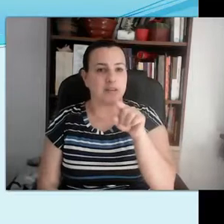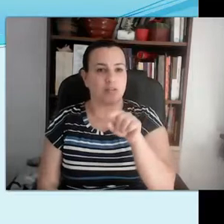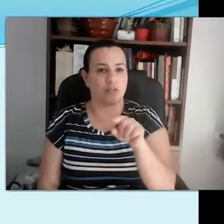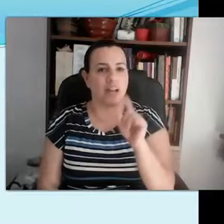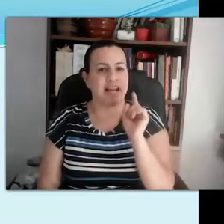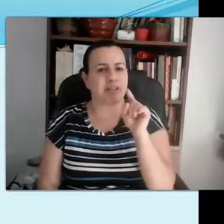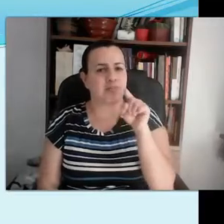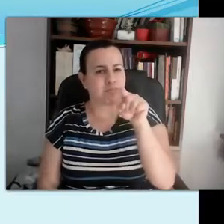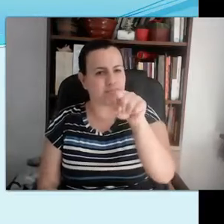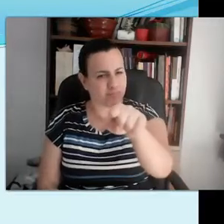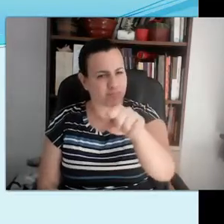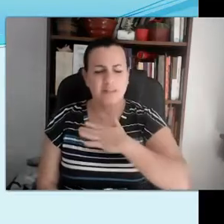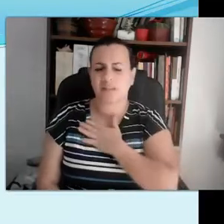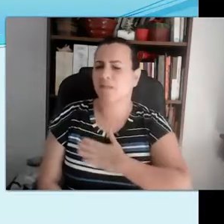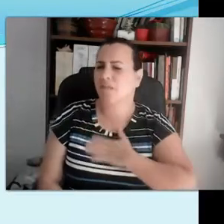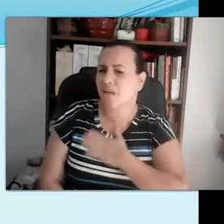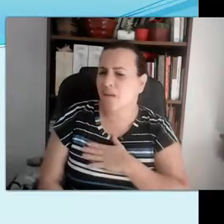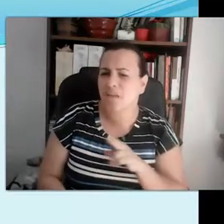Você gosta de chocolate?